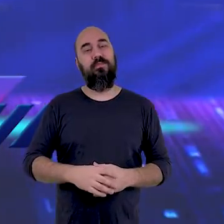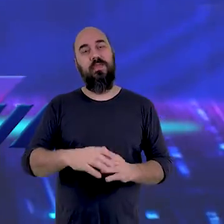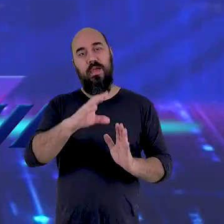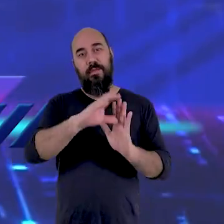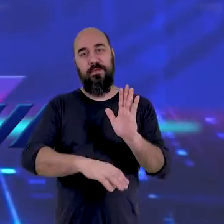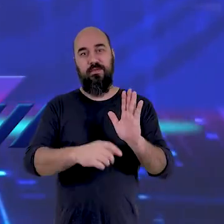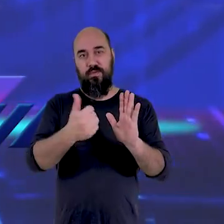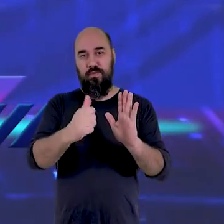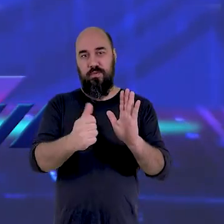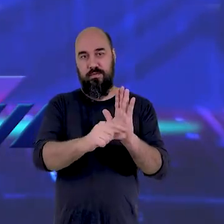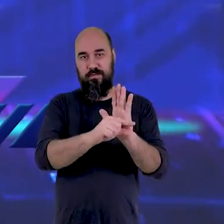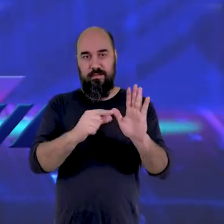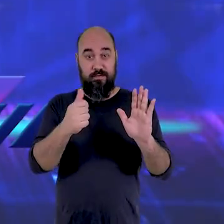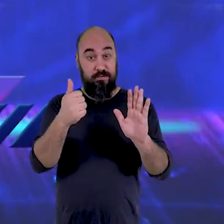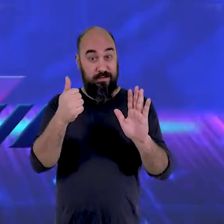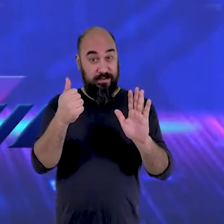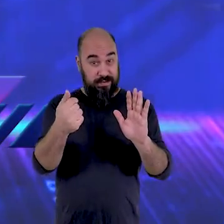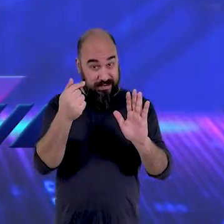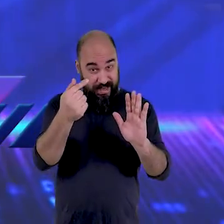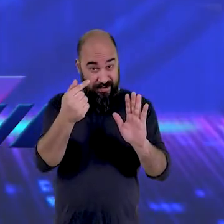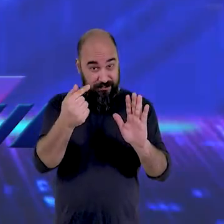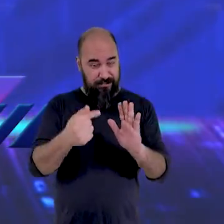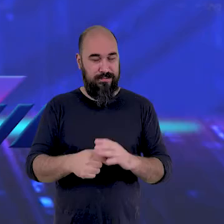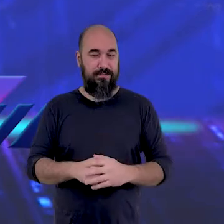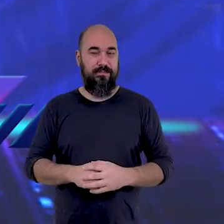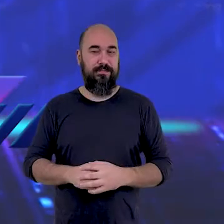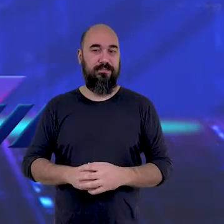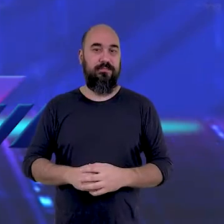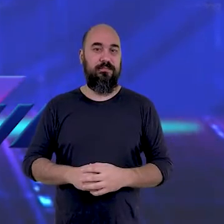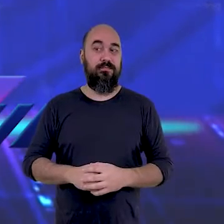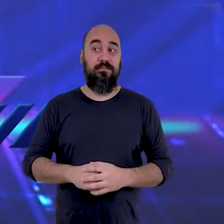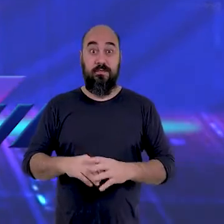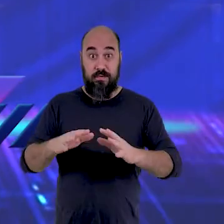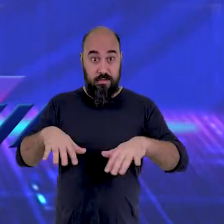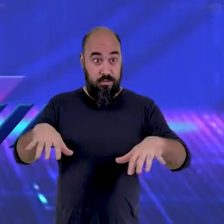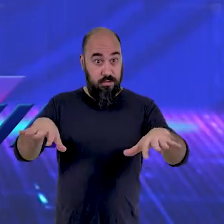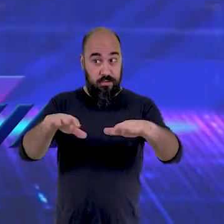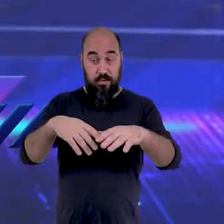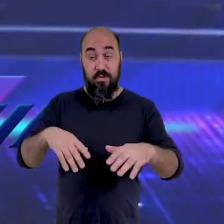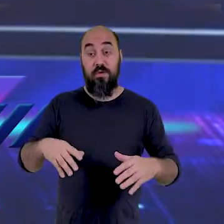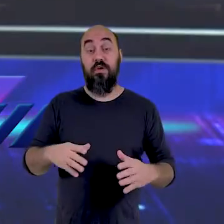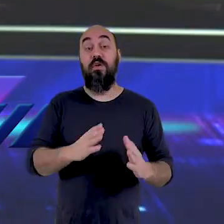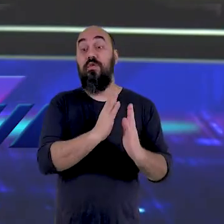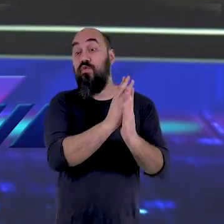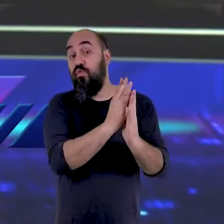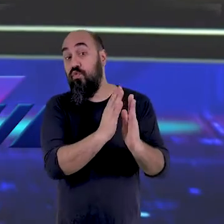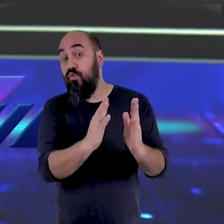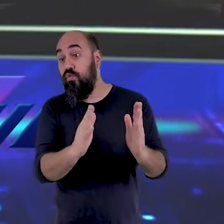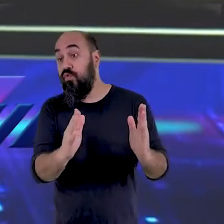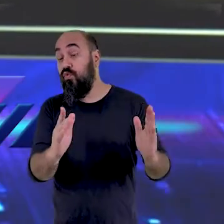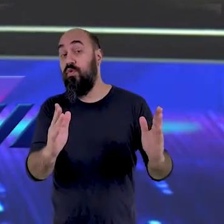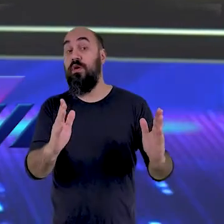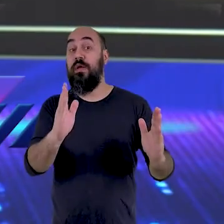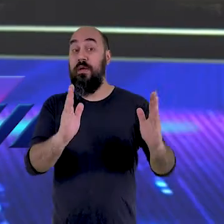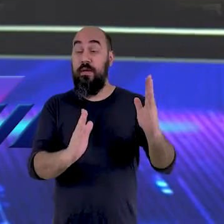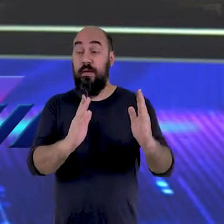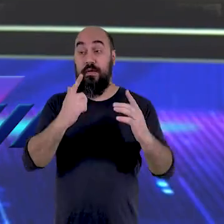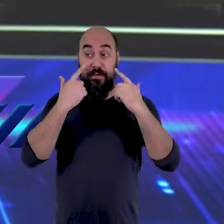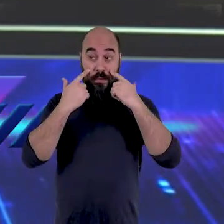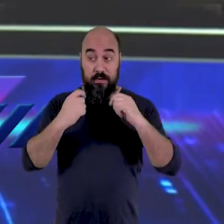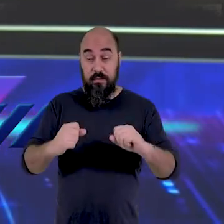11:7 de Apocalipse, diz assim: quando tiverem então concluído o testemunho